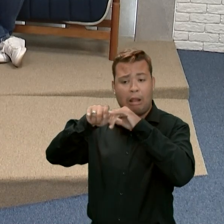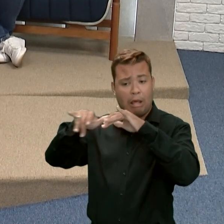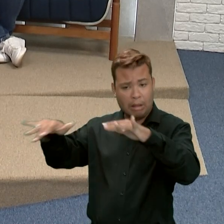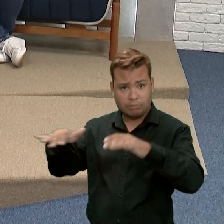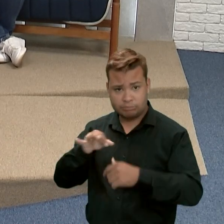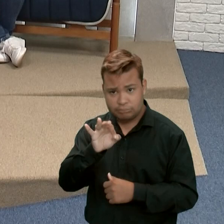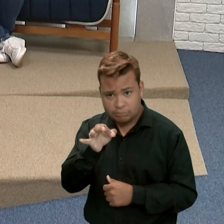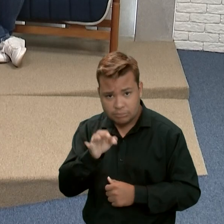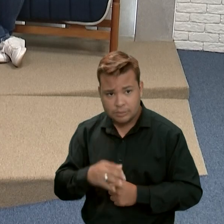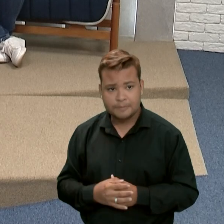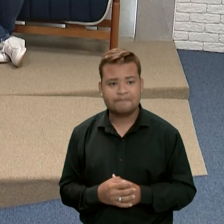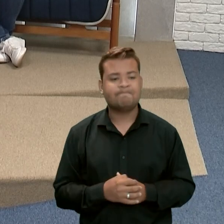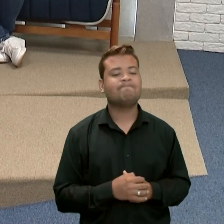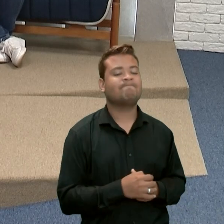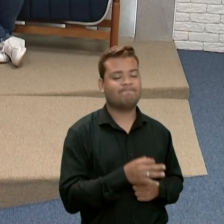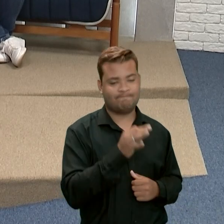Sim.